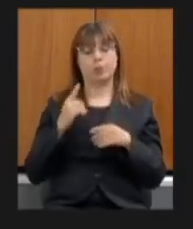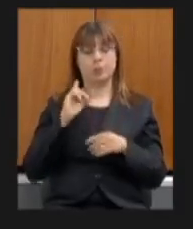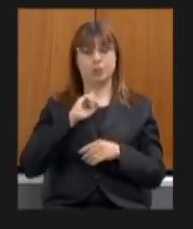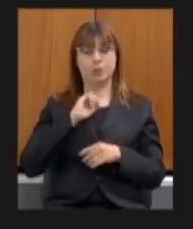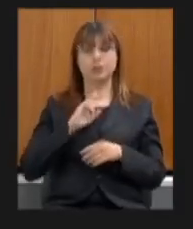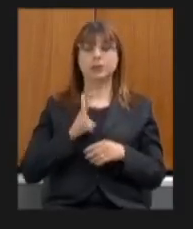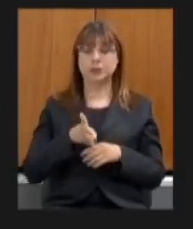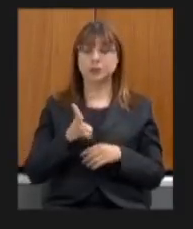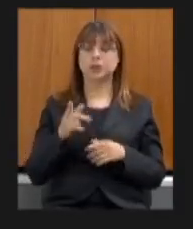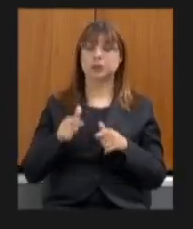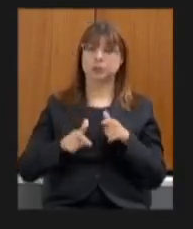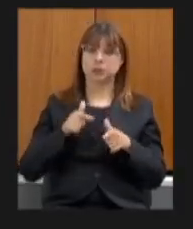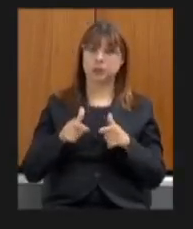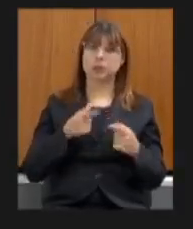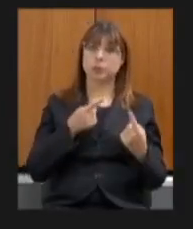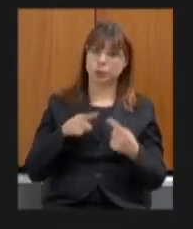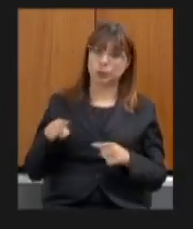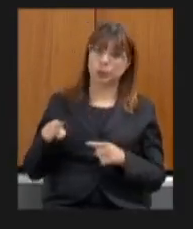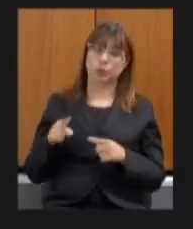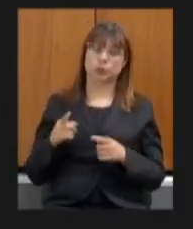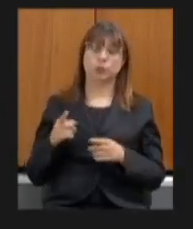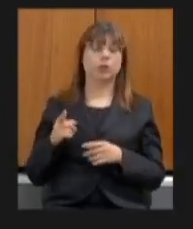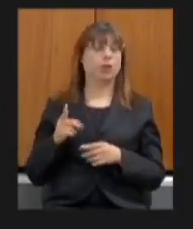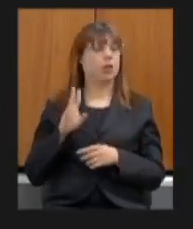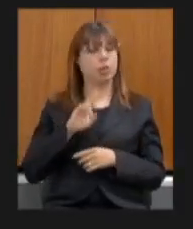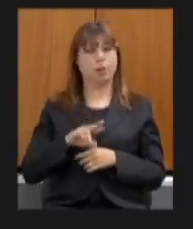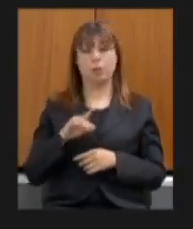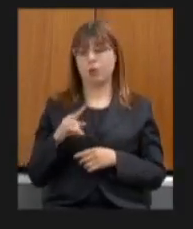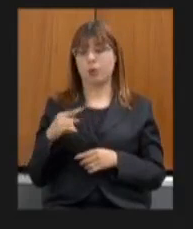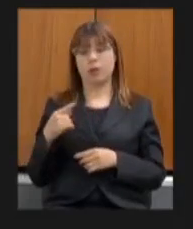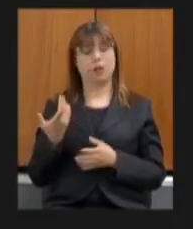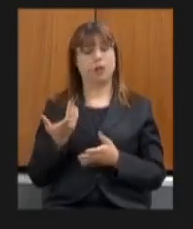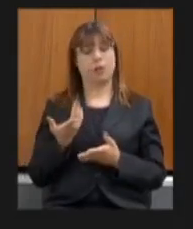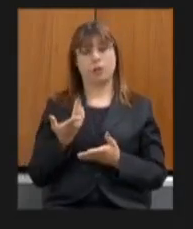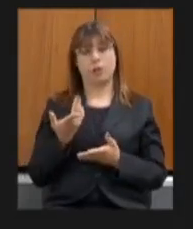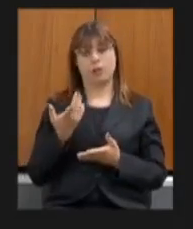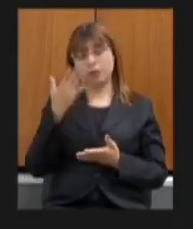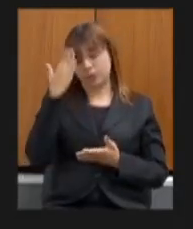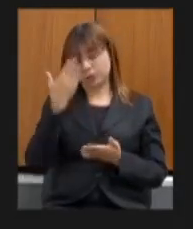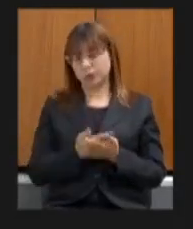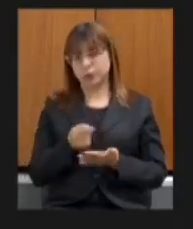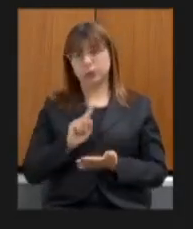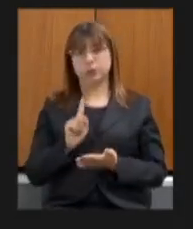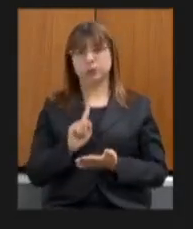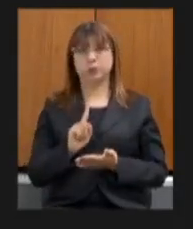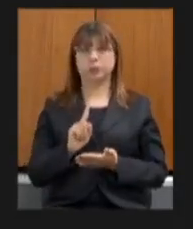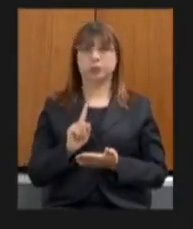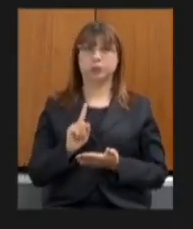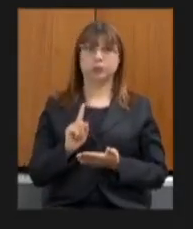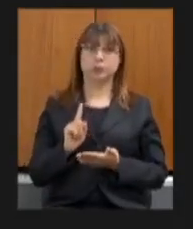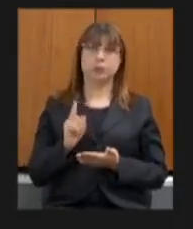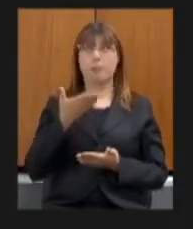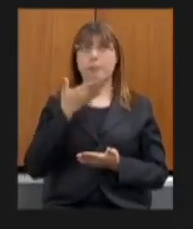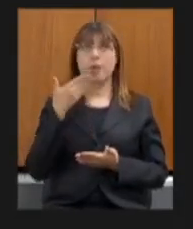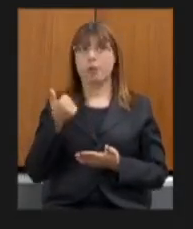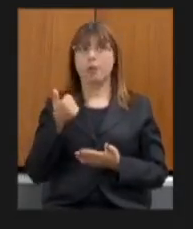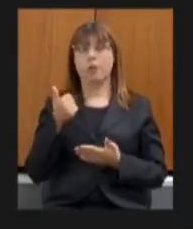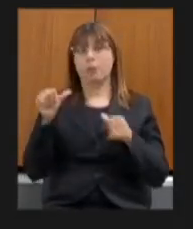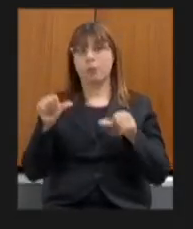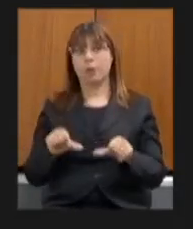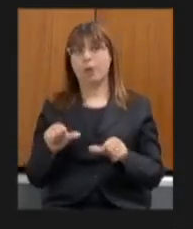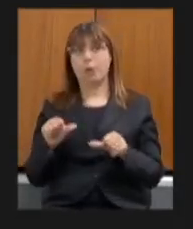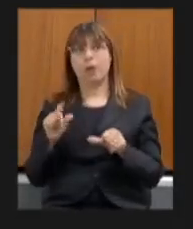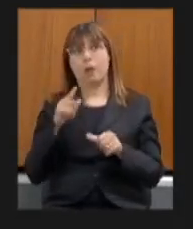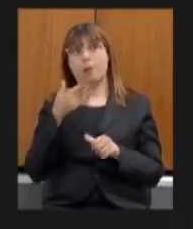sempre trabalhando o quanto pior melhor. E não é isso que a gente acredita. Trabalhar o quanto pior melhor é muito